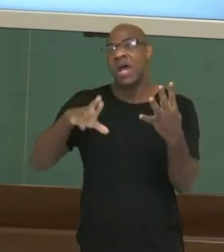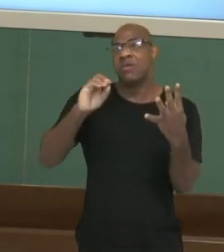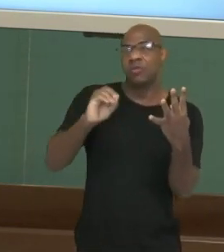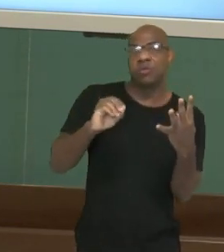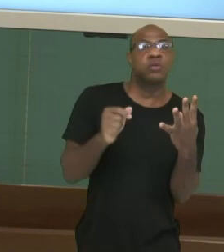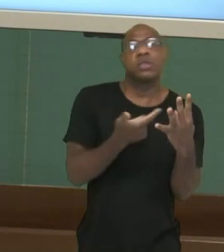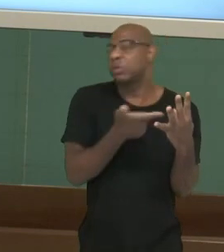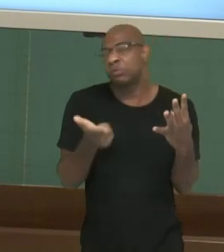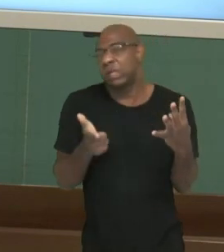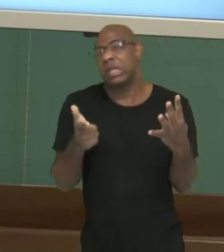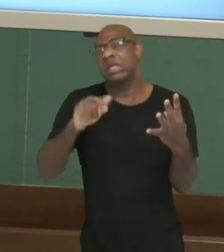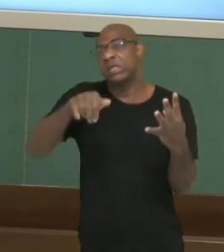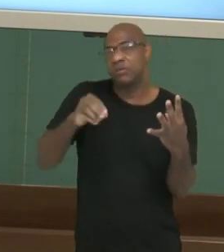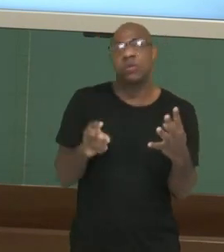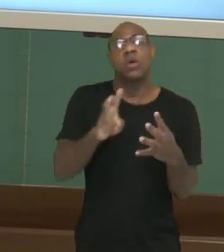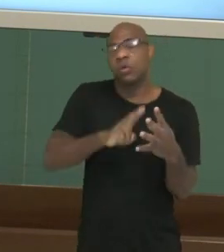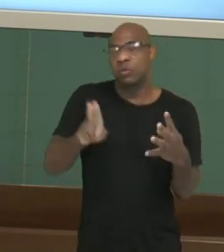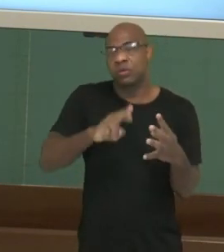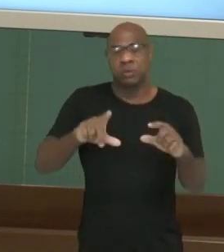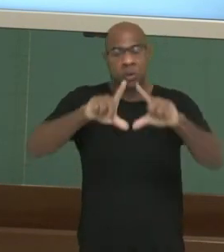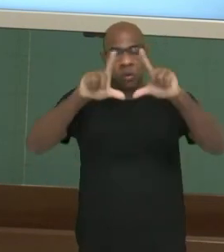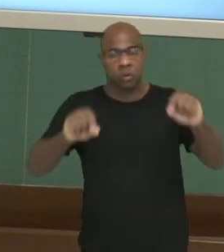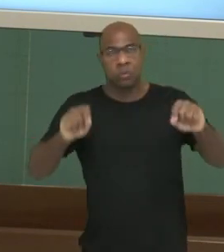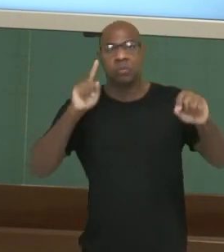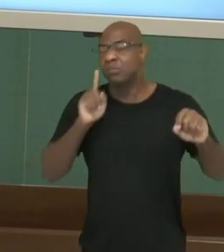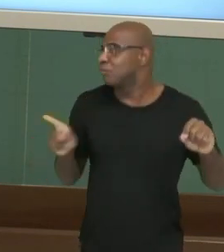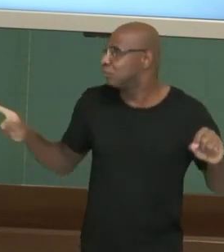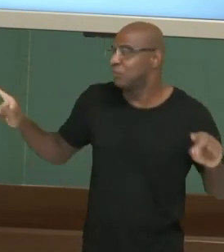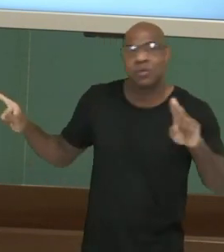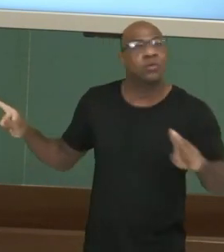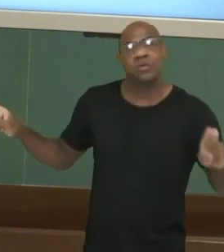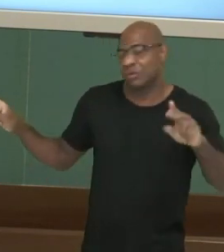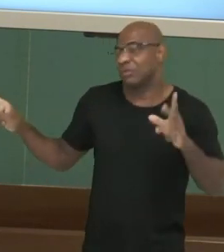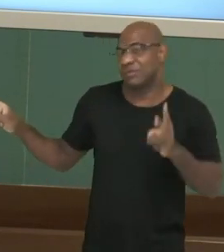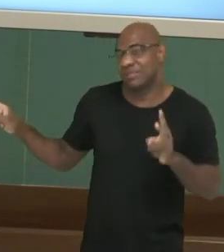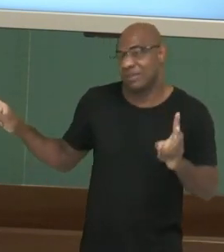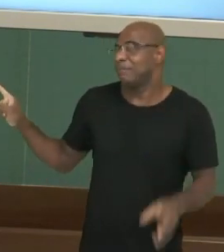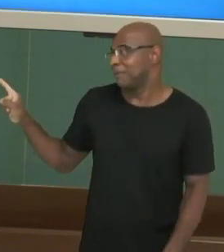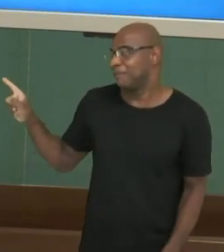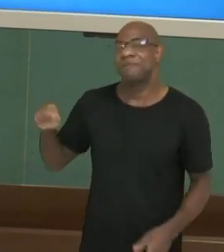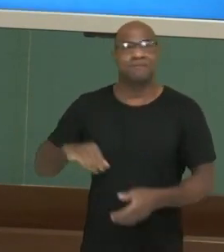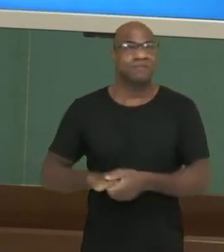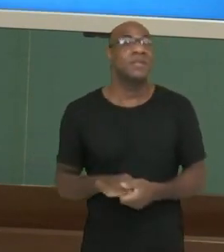juro, usando sempre a fórmula do juro composto,